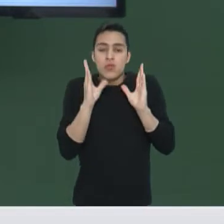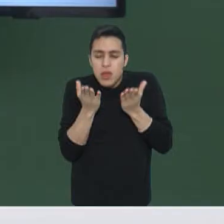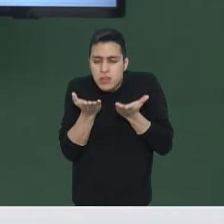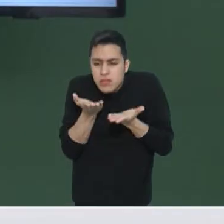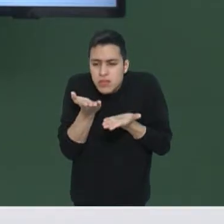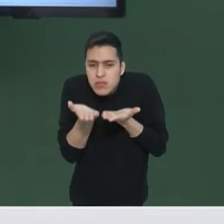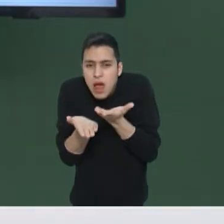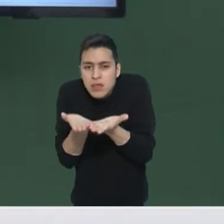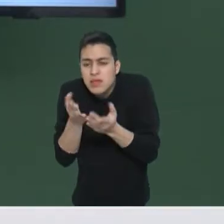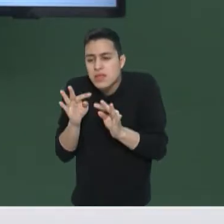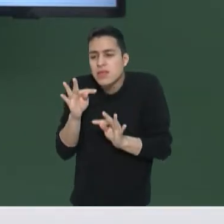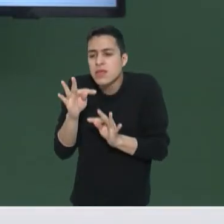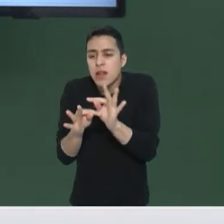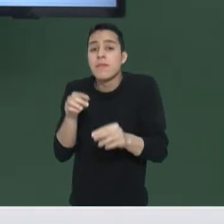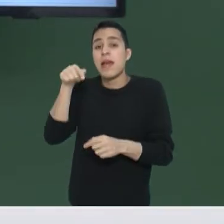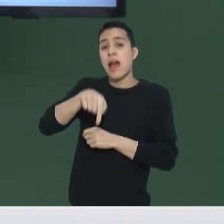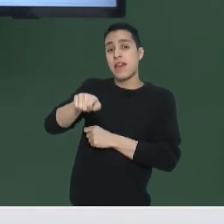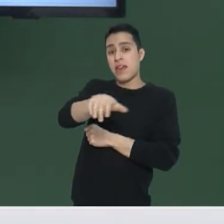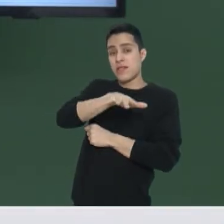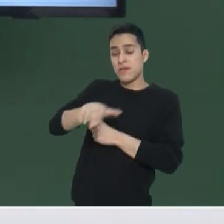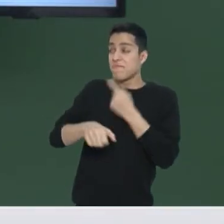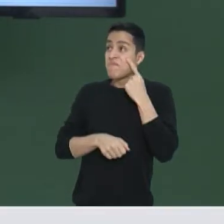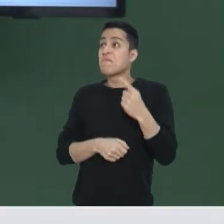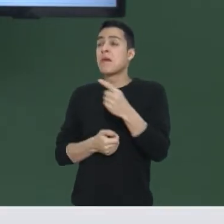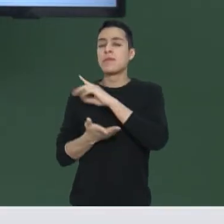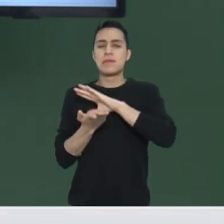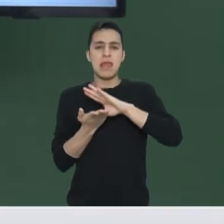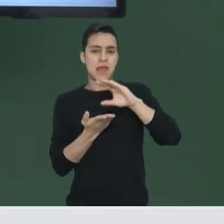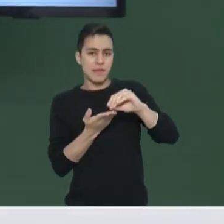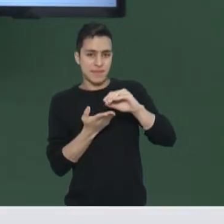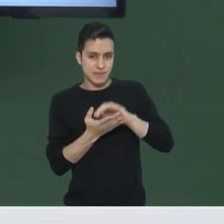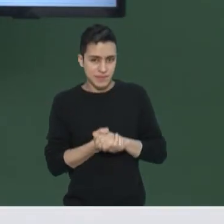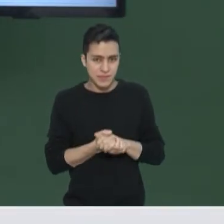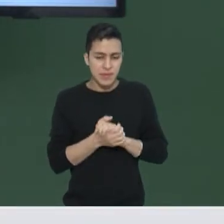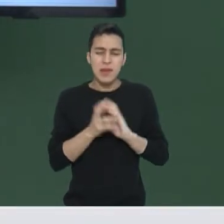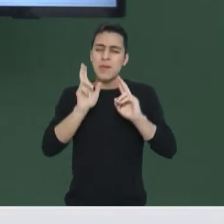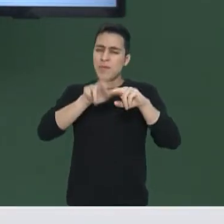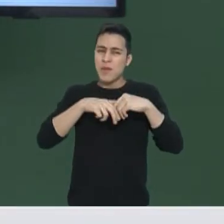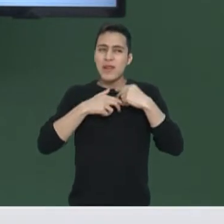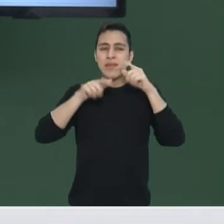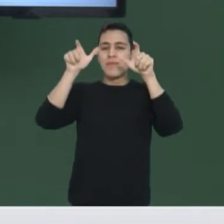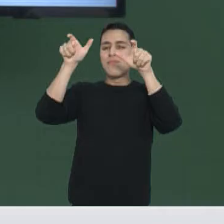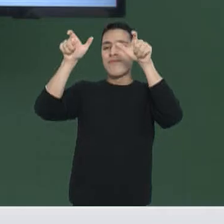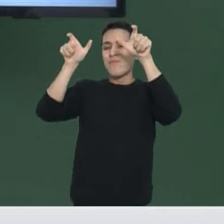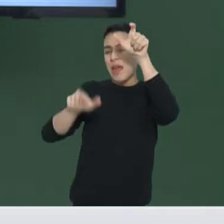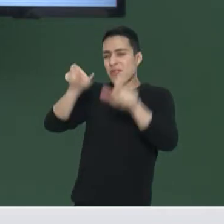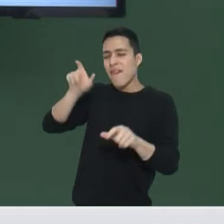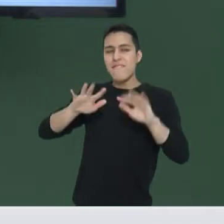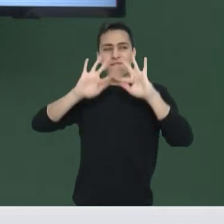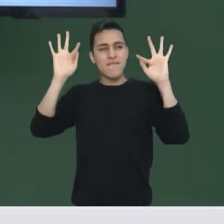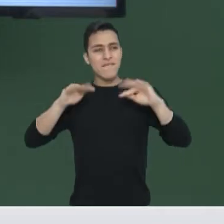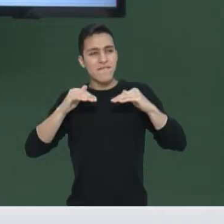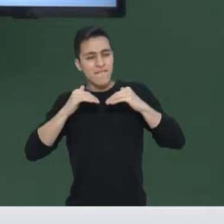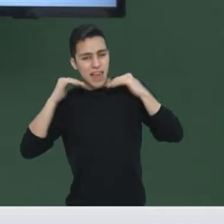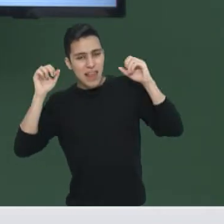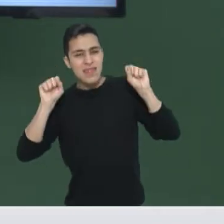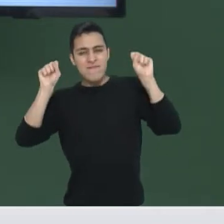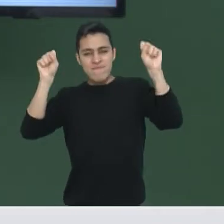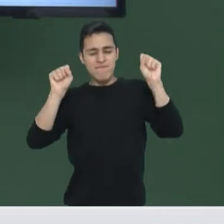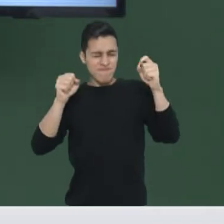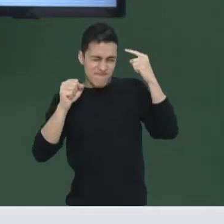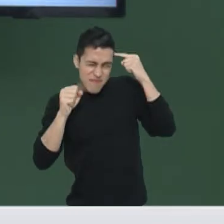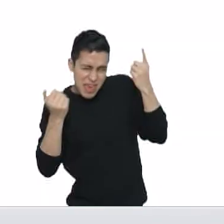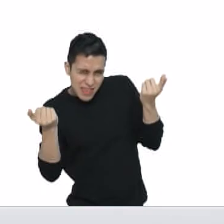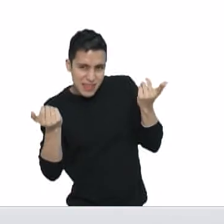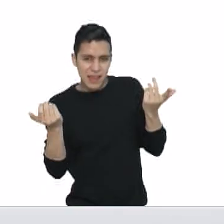tratamento na nossa região? Olha esses dados ali. Por isso que eu coloquei essas pessoas felizinhas ali, ó. Dá uma pensadinha e a gente já